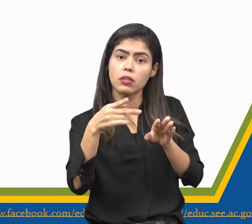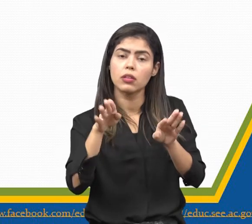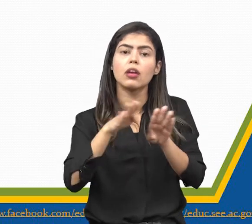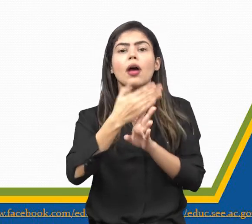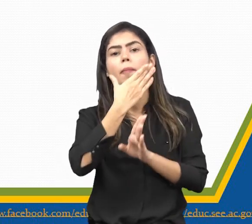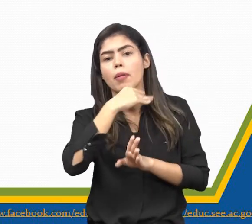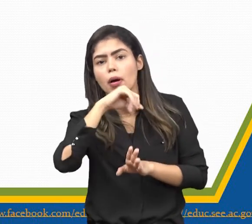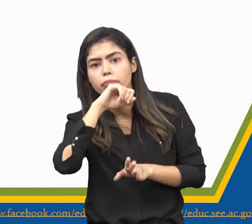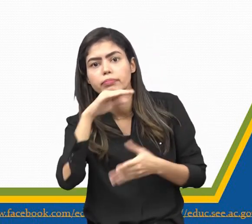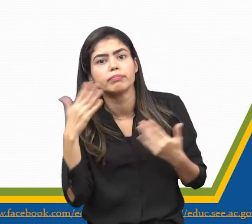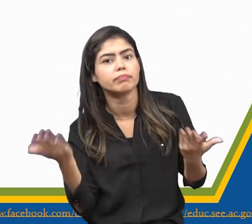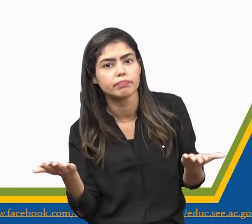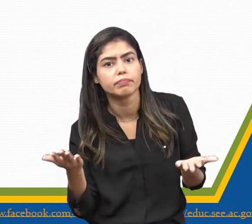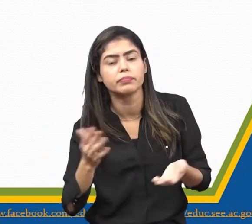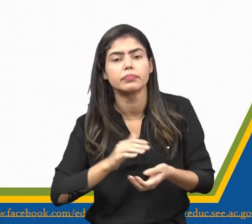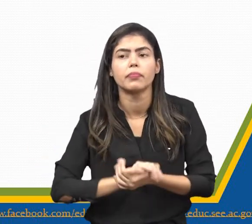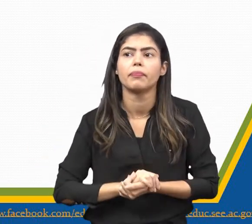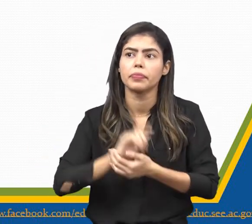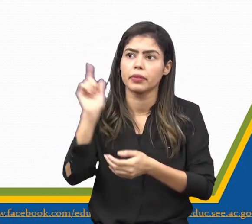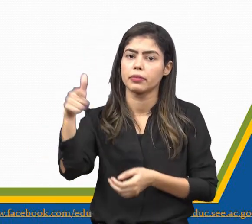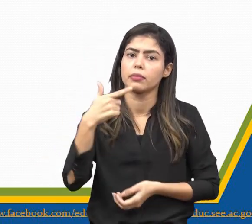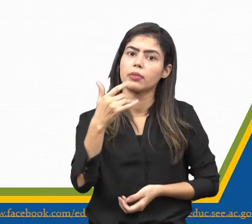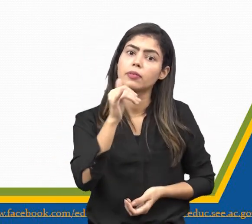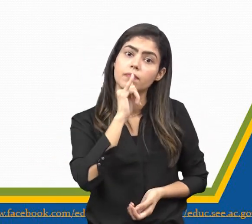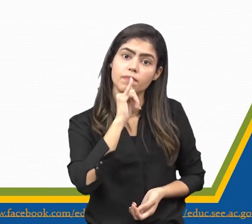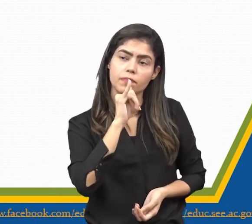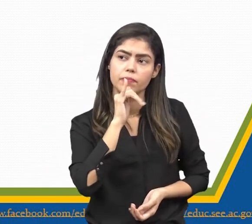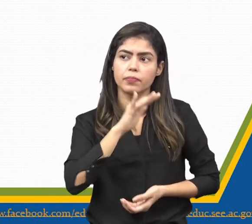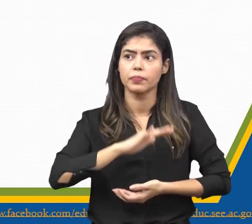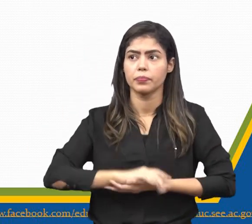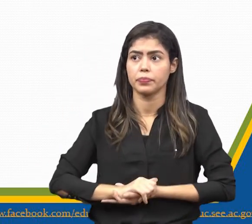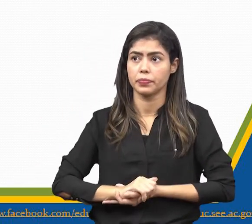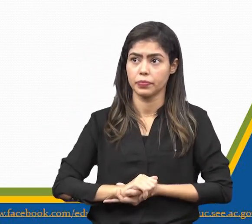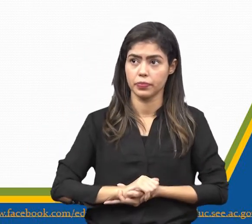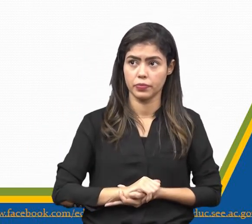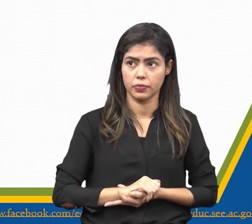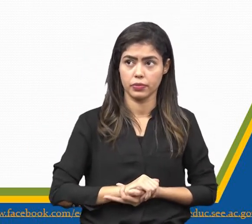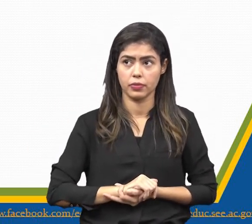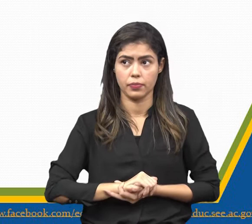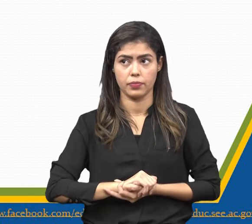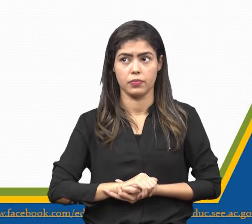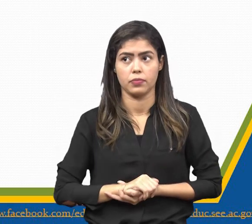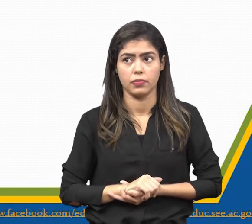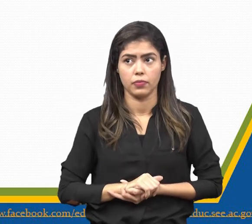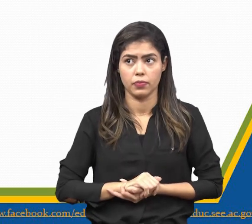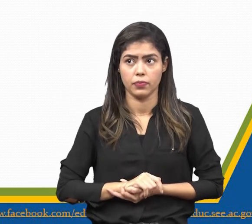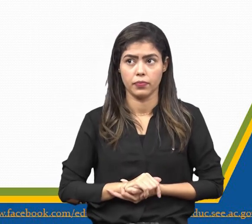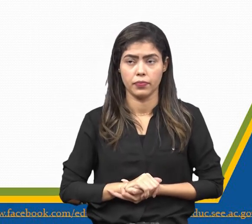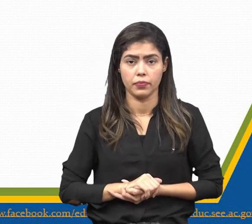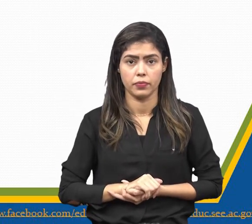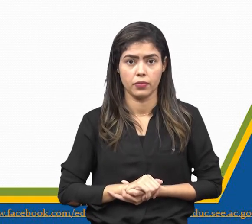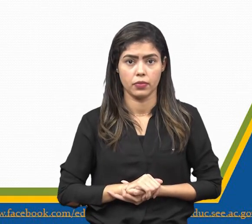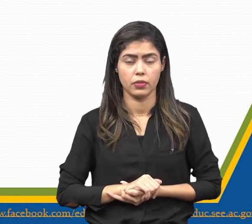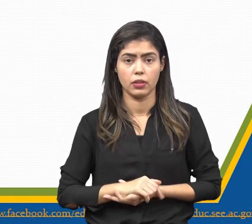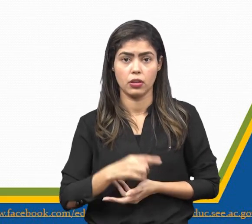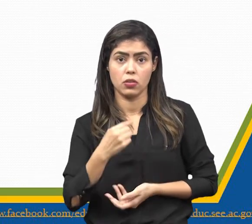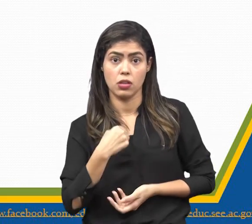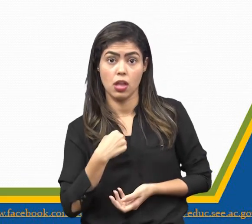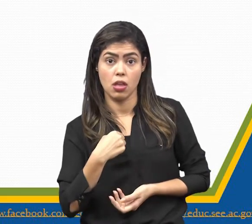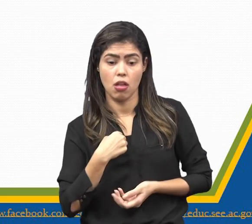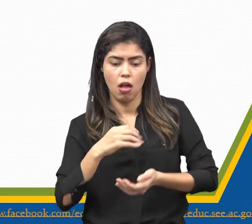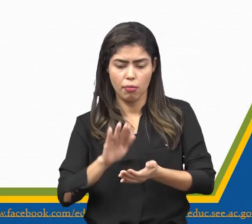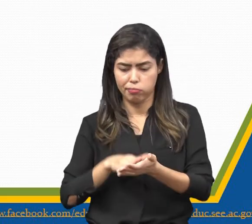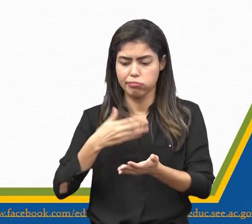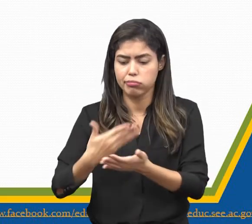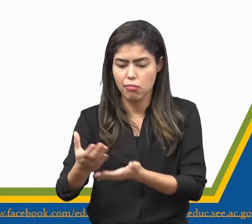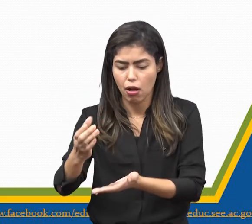father. Olha o outro exemplo. I dropped a glass. The glass was new. Então, eu